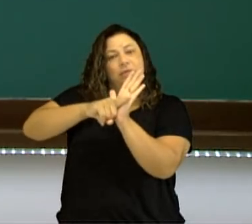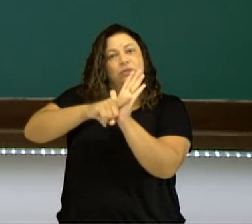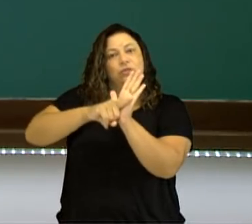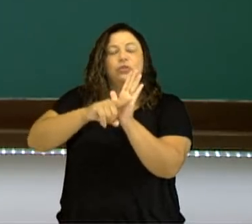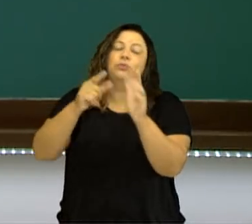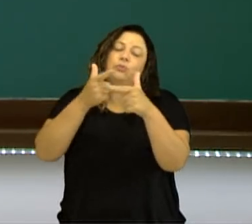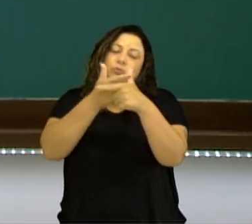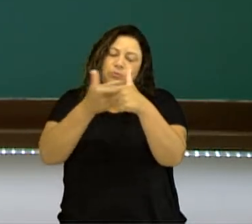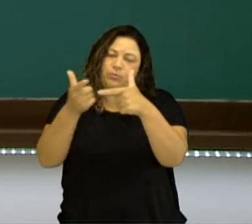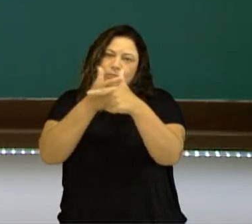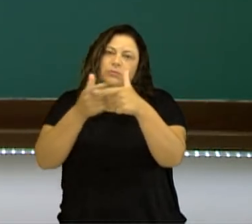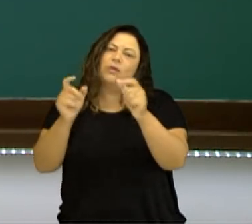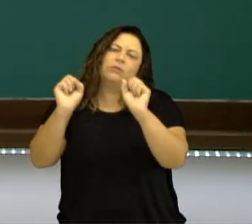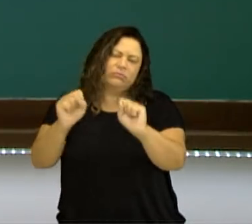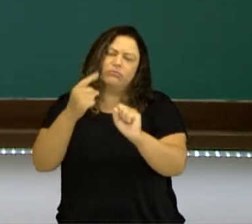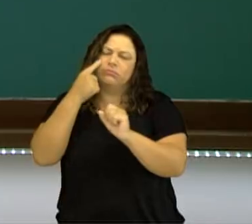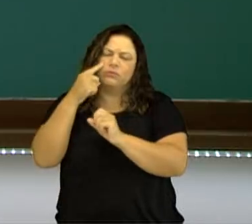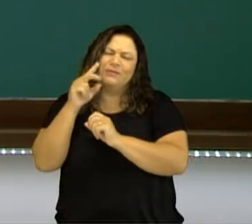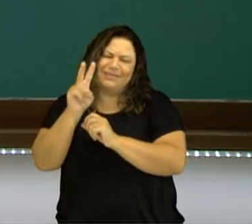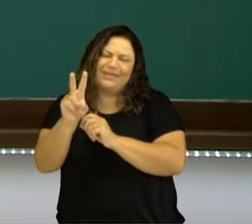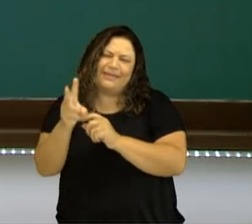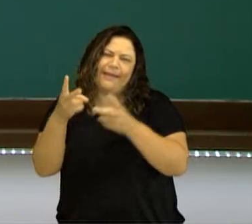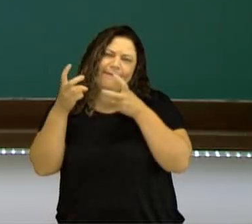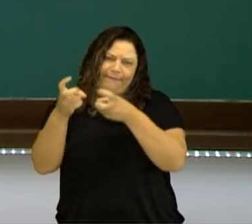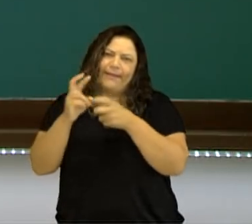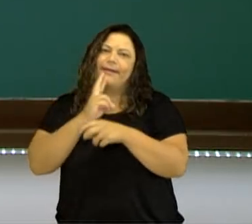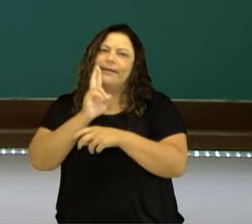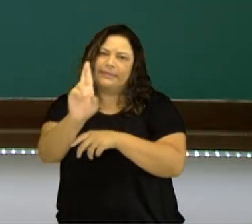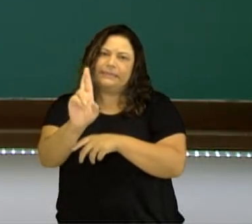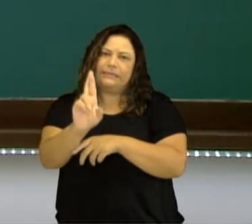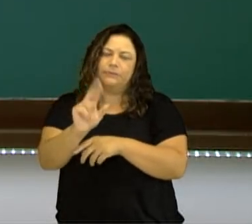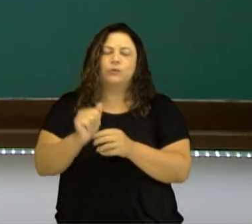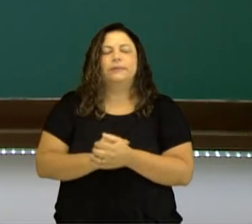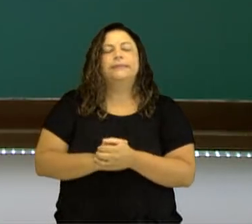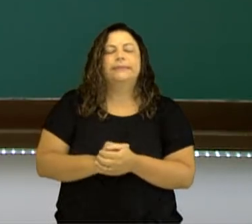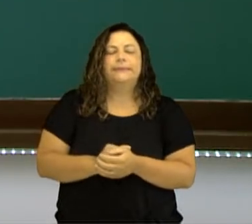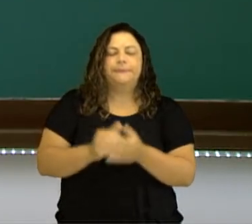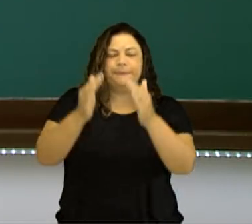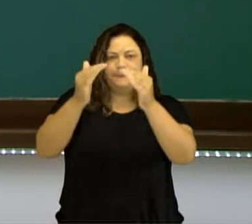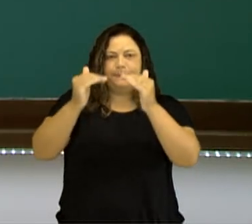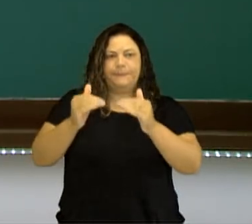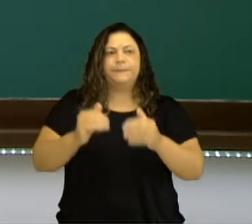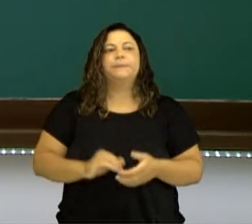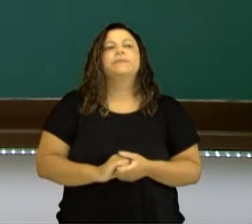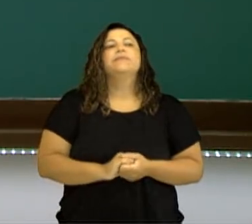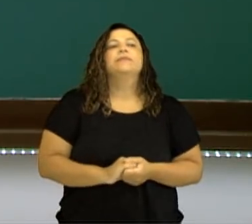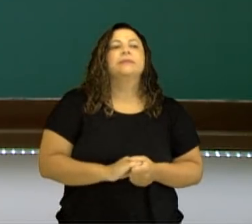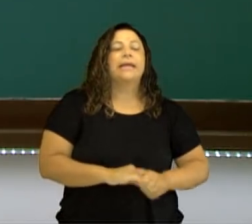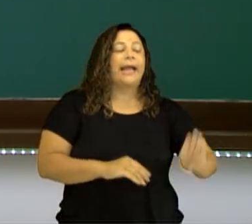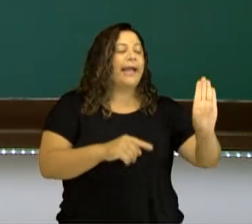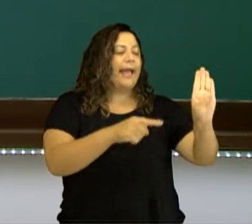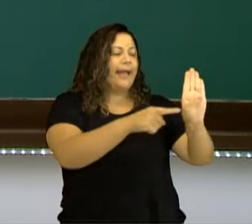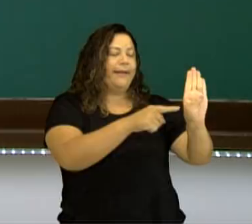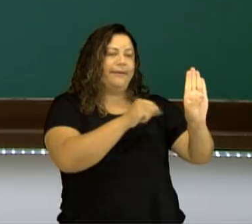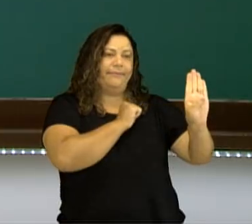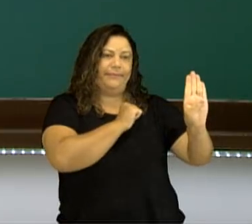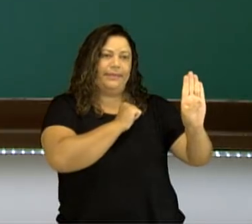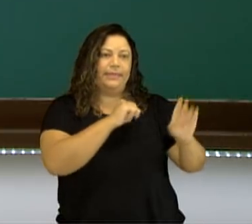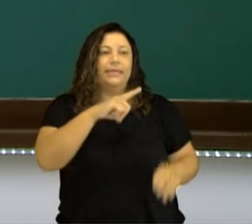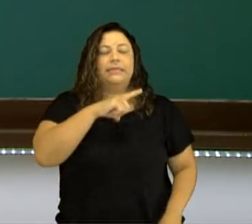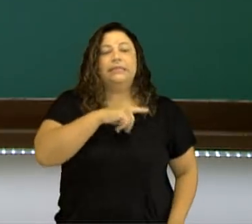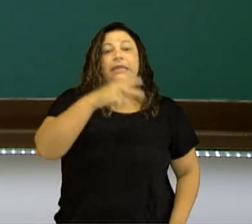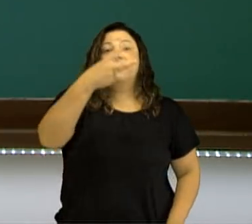você ia conseguir chegar no mesmo 4,5, só que como ele é negativo, não vai estar entre o 4 e o 5. Na letra B, eu tenho